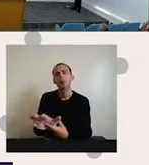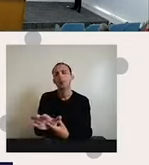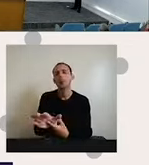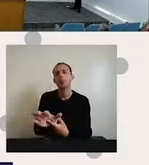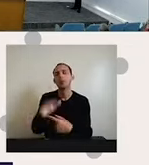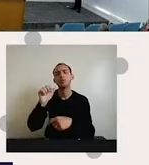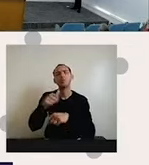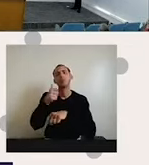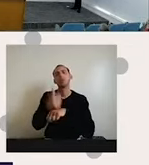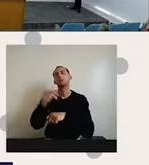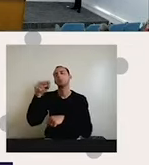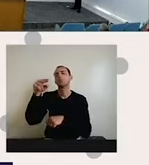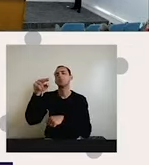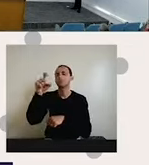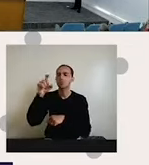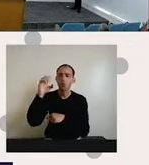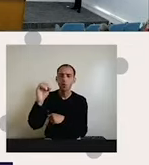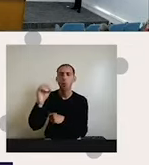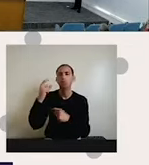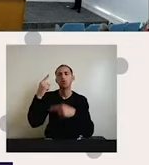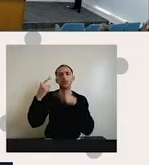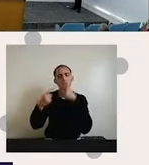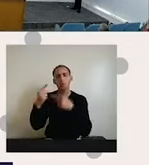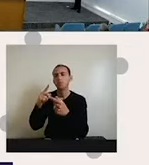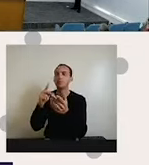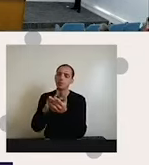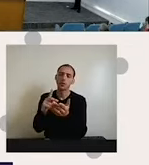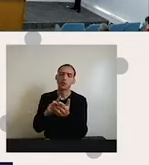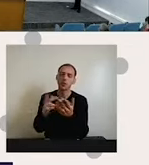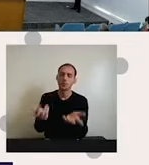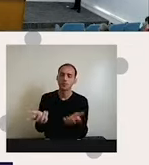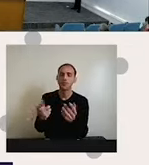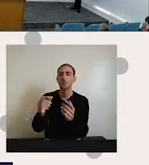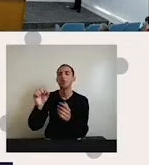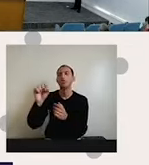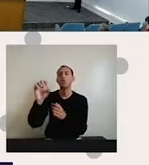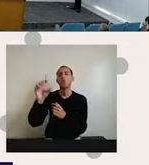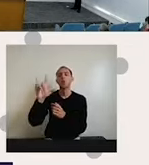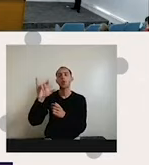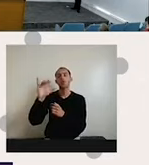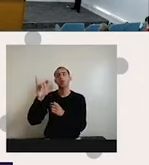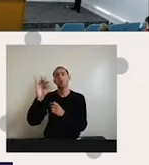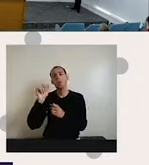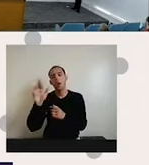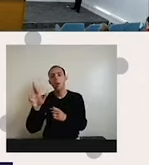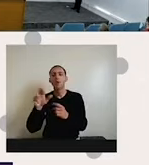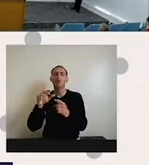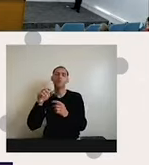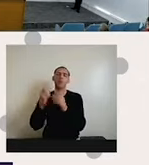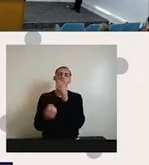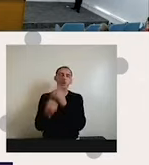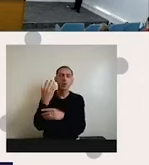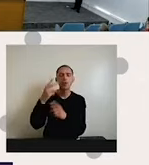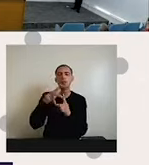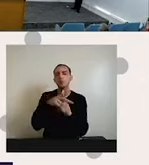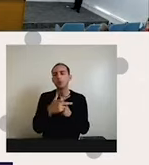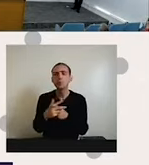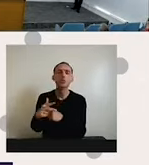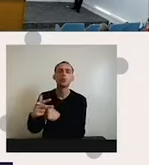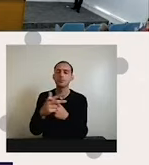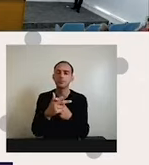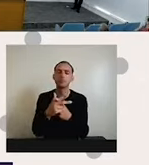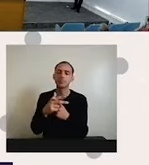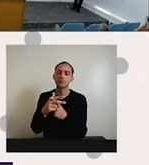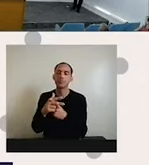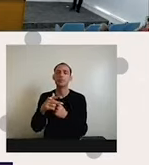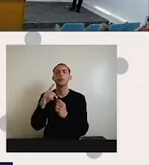na verdade, solicitar à Previdência que crie ferramentas para que os peritos tenham acesso a documentos,